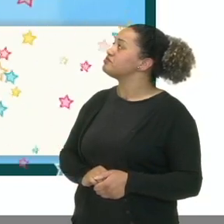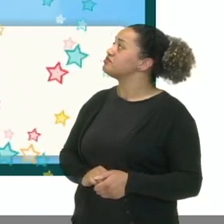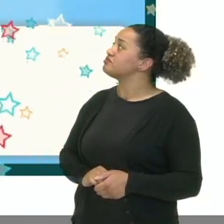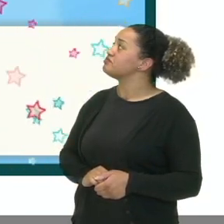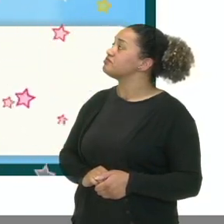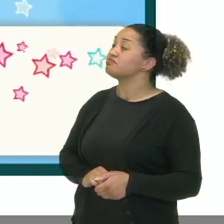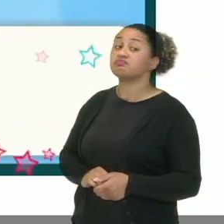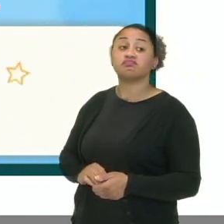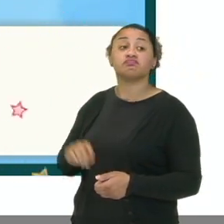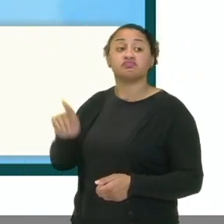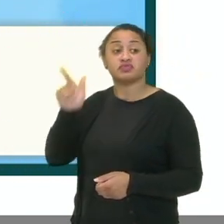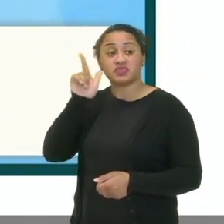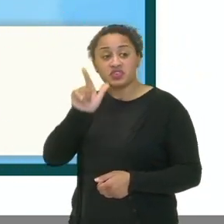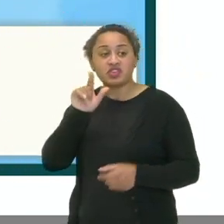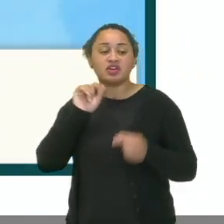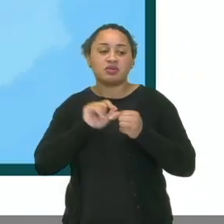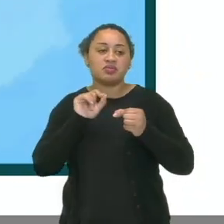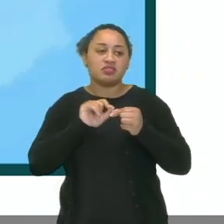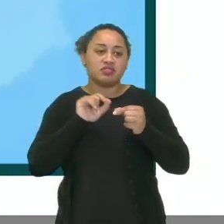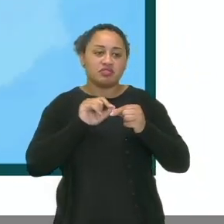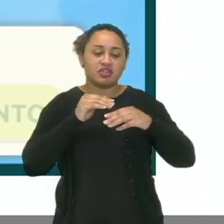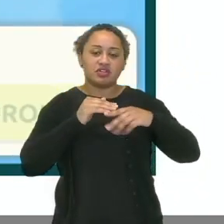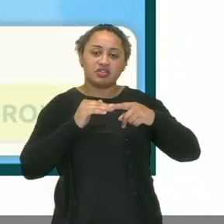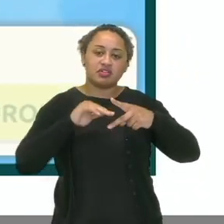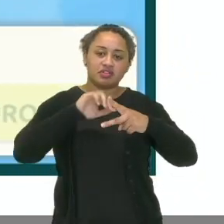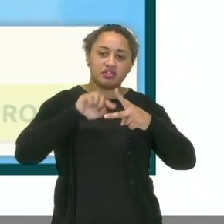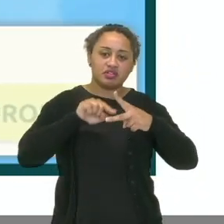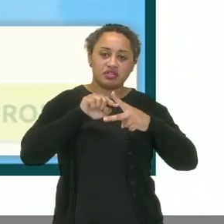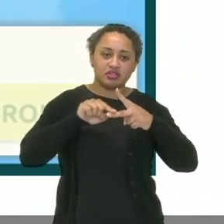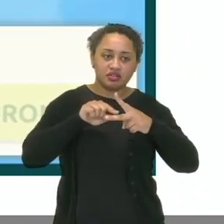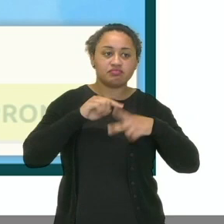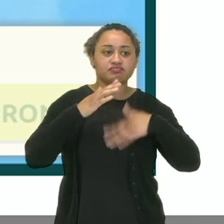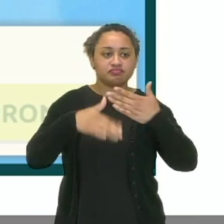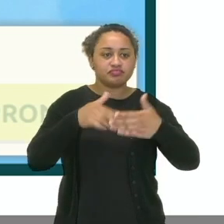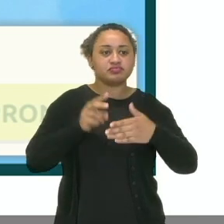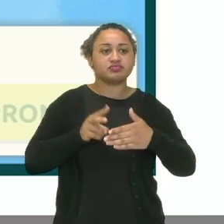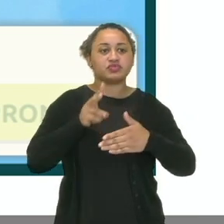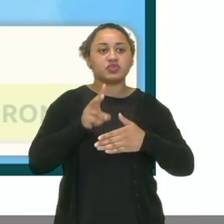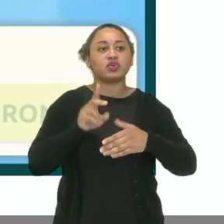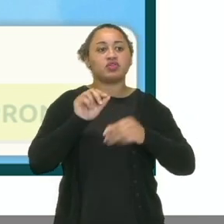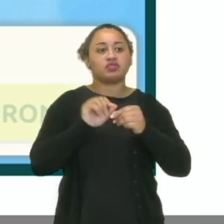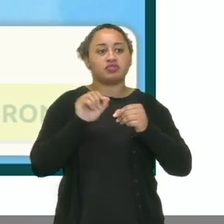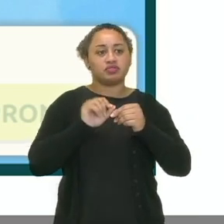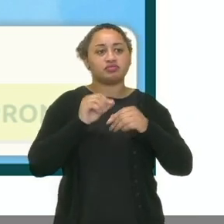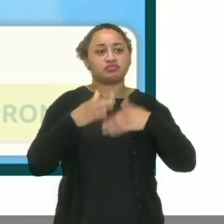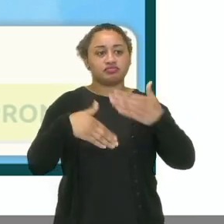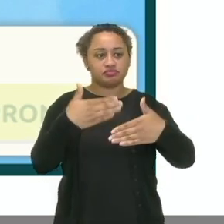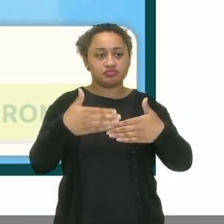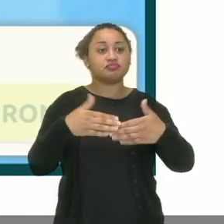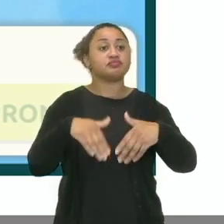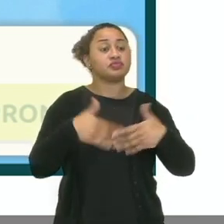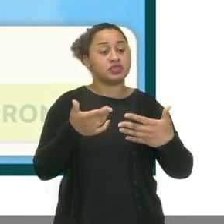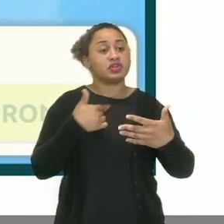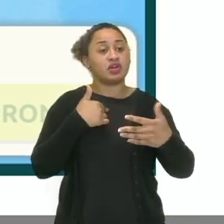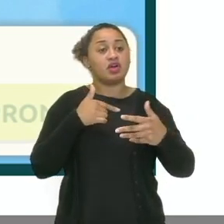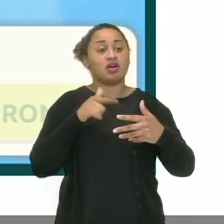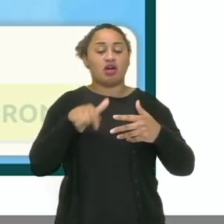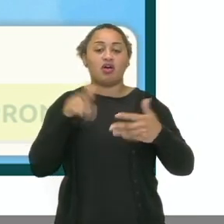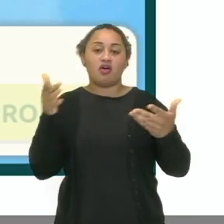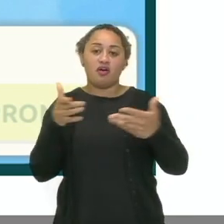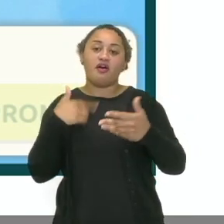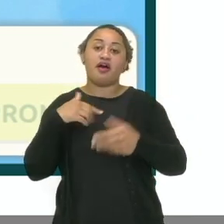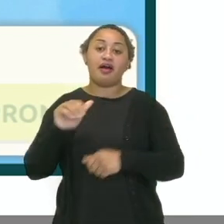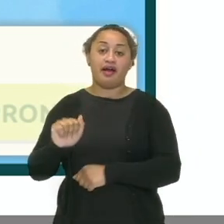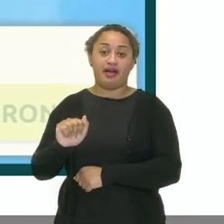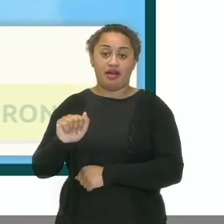Então, aí a gente consegue fazer essa medida aí dos ângulos, tá? E nisso ele vai continuando e vai fazendo isso também. Então, a medida do ângulo A, aqui do